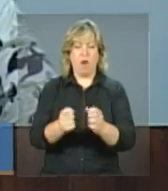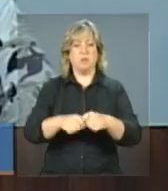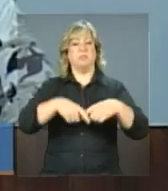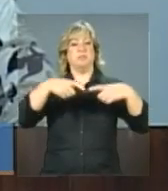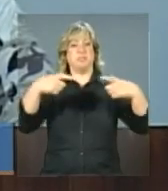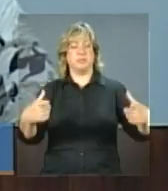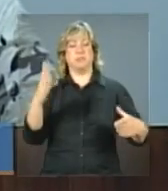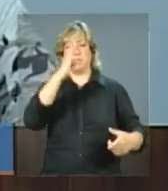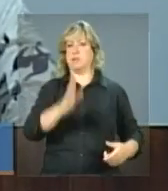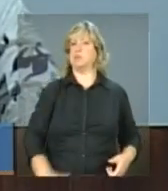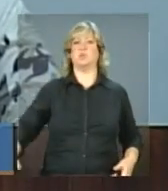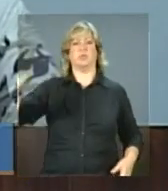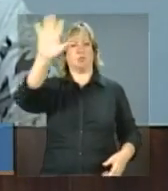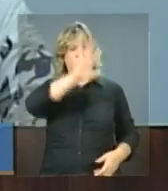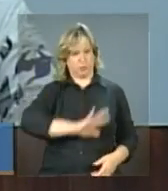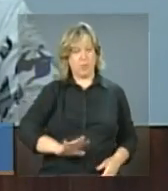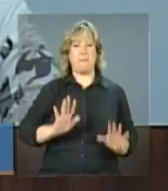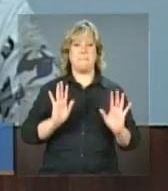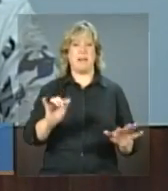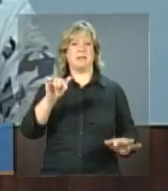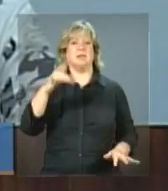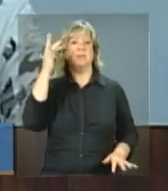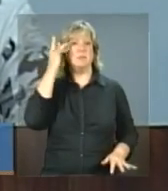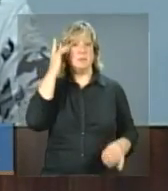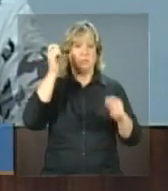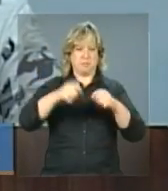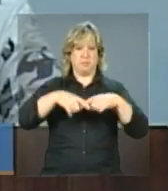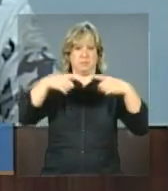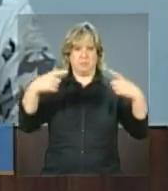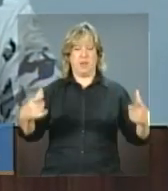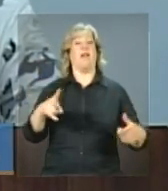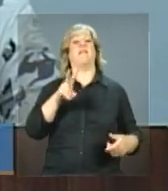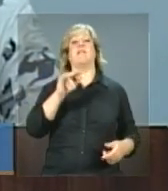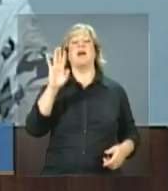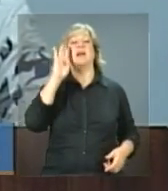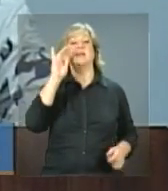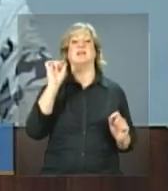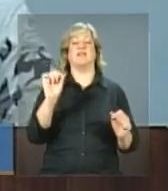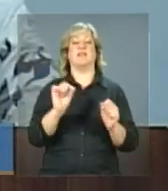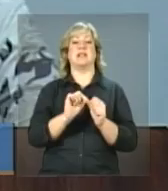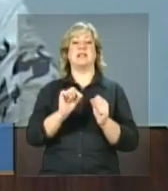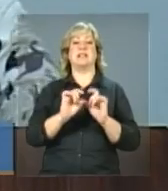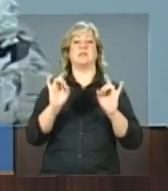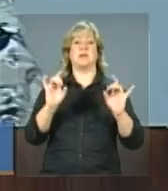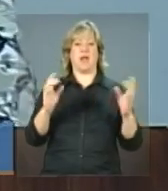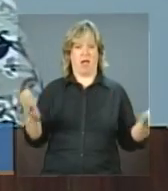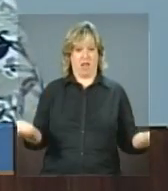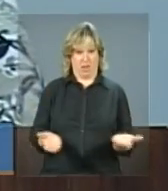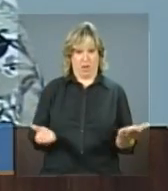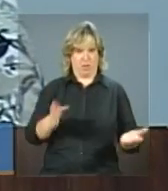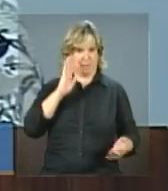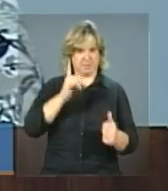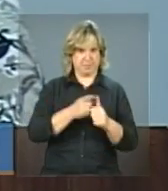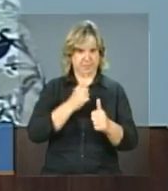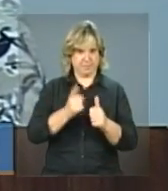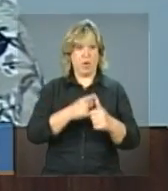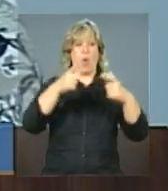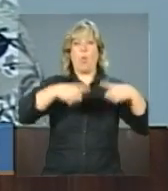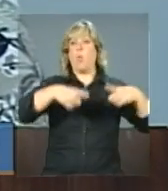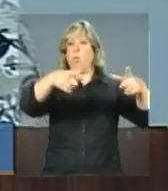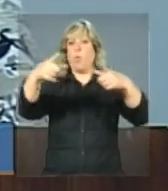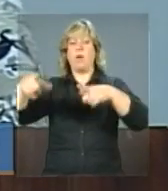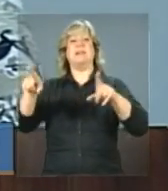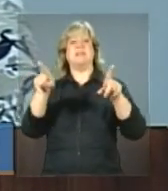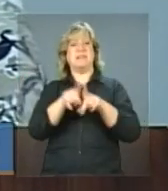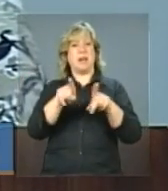das escolas brasileiras, mas essa estratégia de ampliação ela vai olhar, em especial, e num primeiro momento, territórios que também